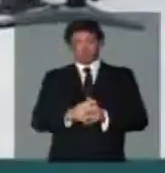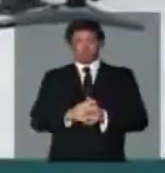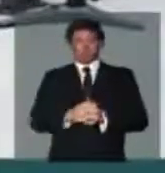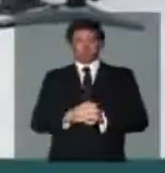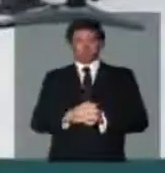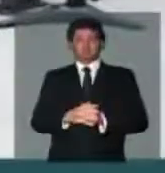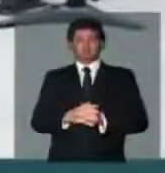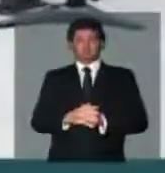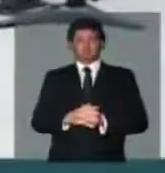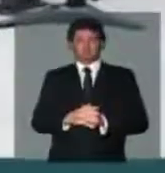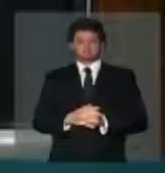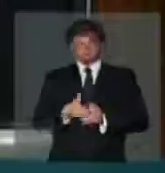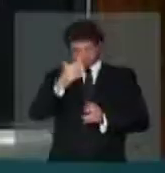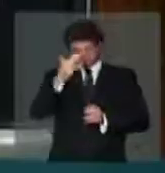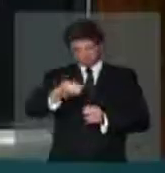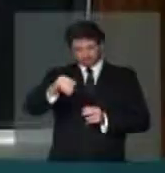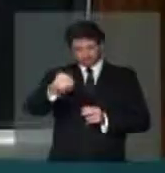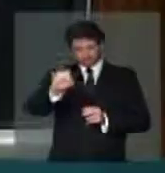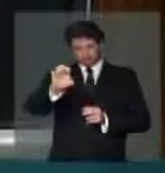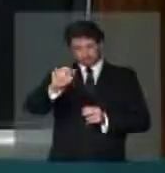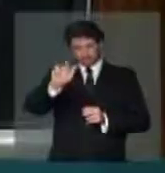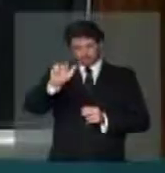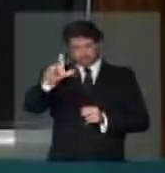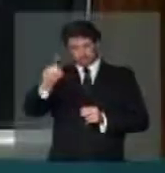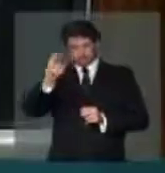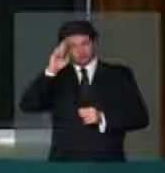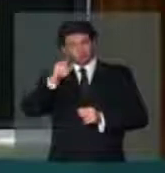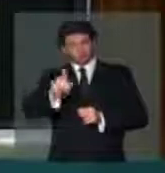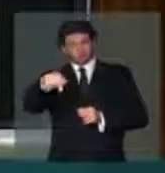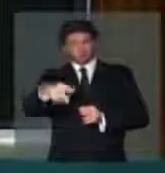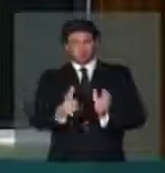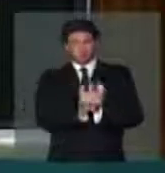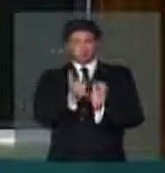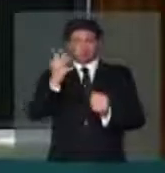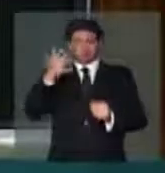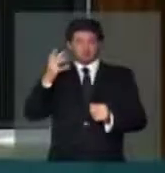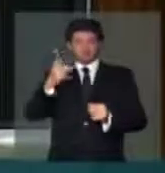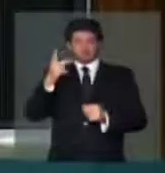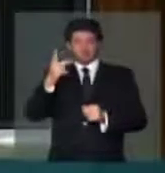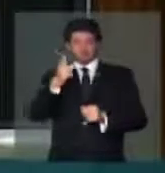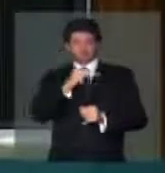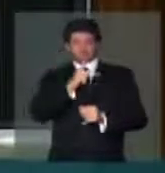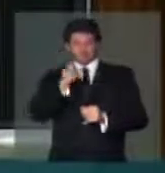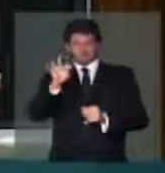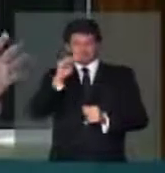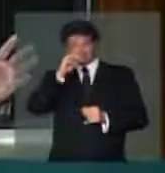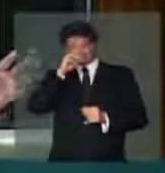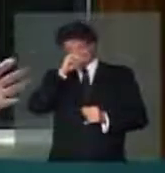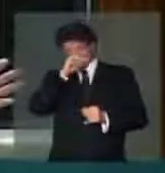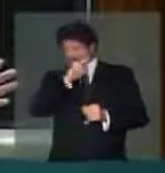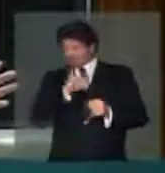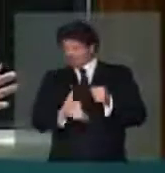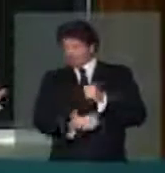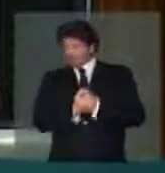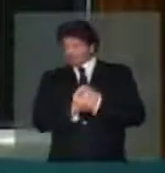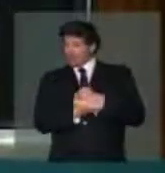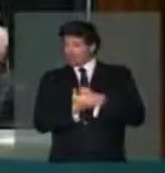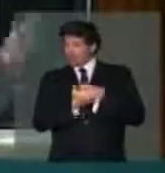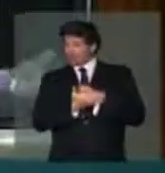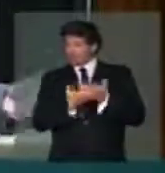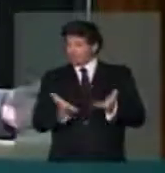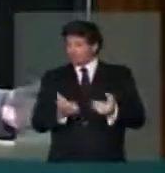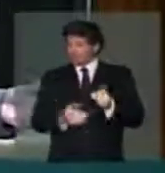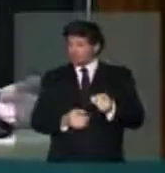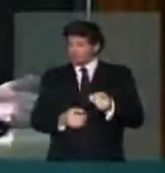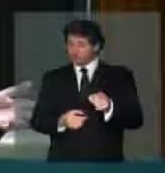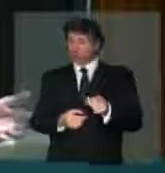aparte. Deputado Geraldo, eu agradeço a Vossa Excelência, que é do partido da presidente Dilma, com certeza vai nos ajudar. Vossa Excelência